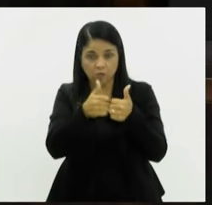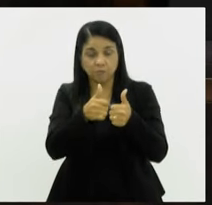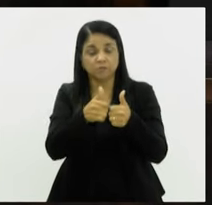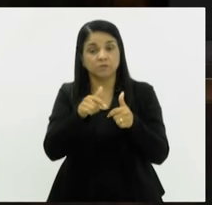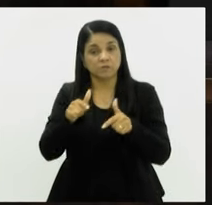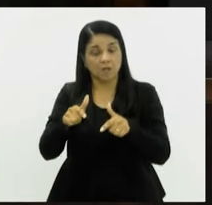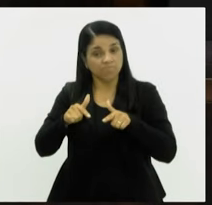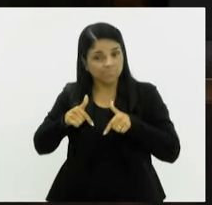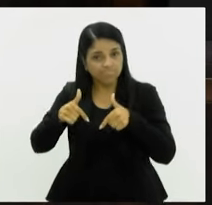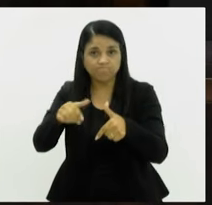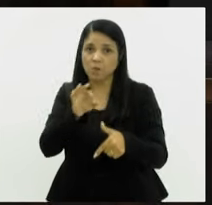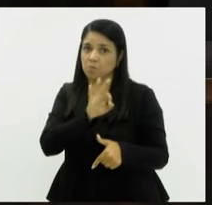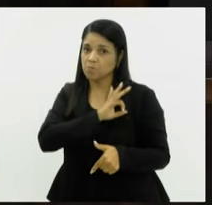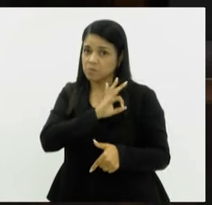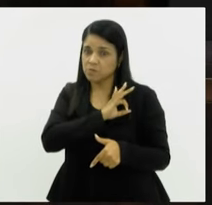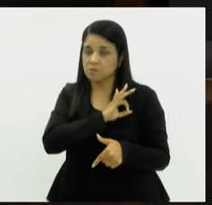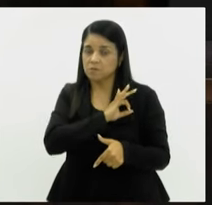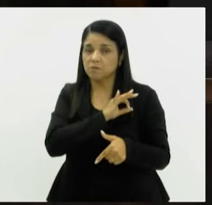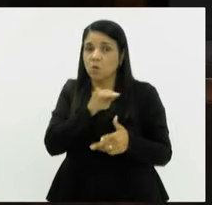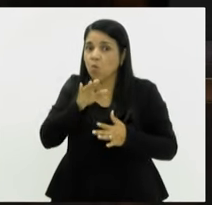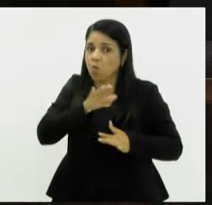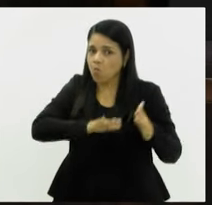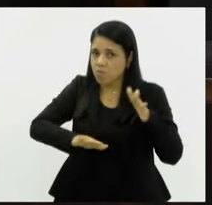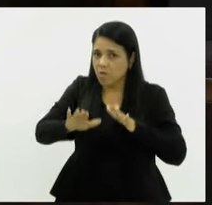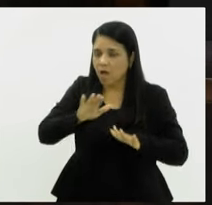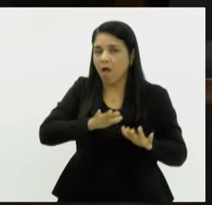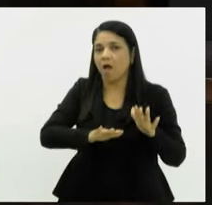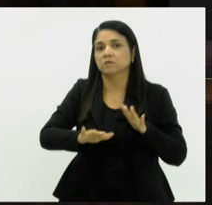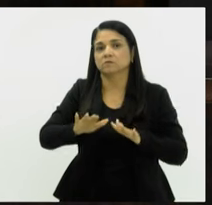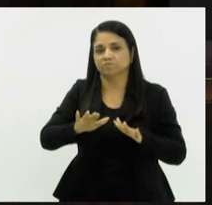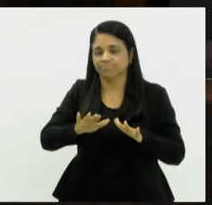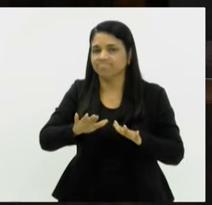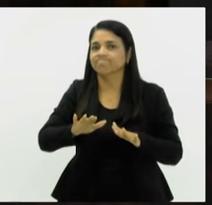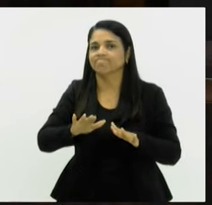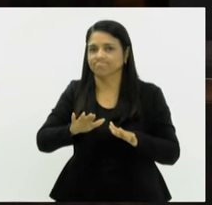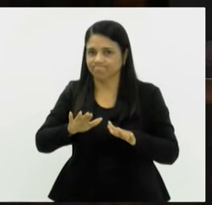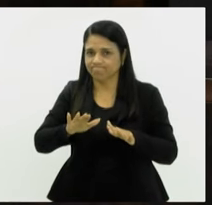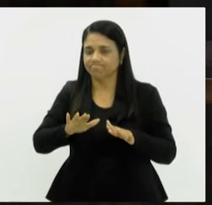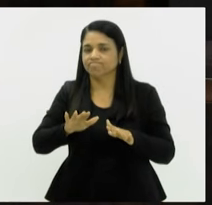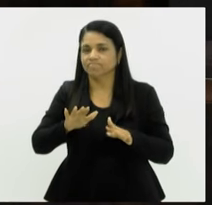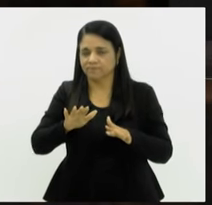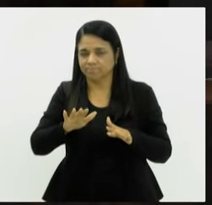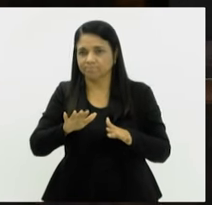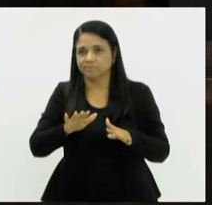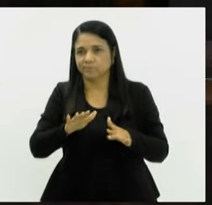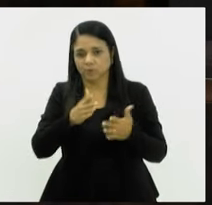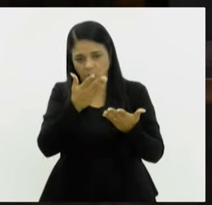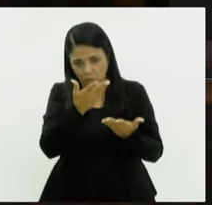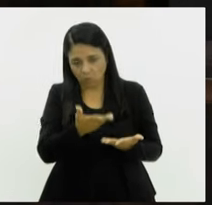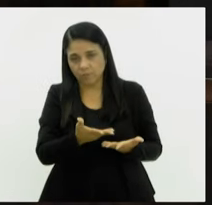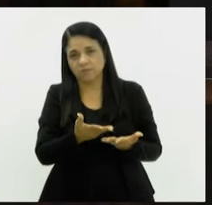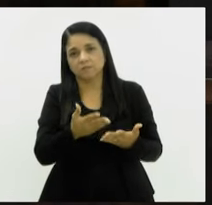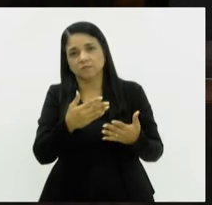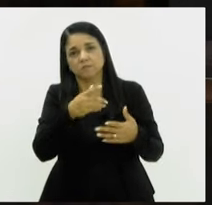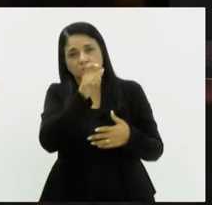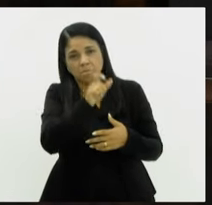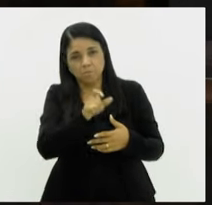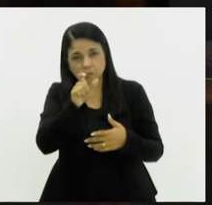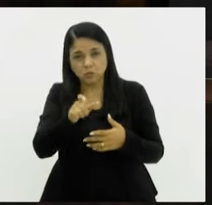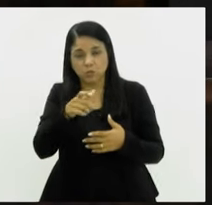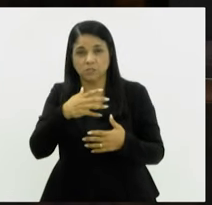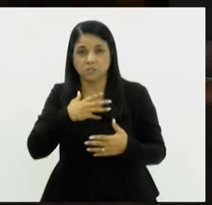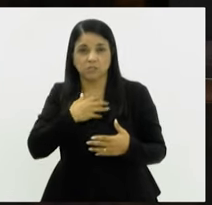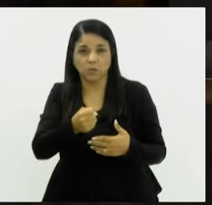com toda a cautela possível e imaginável diante de uma situação com pessoas